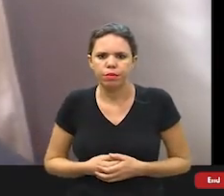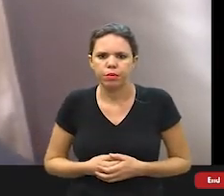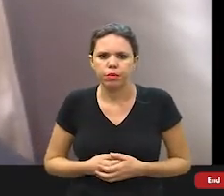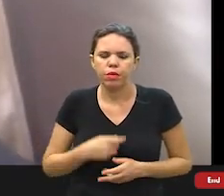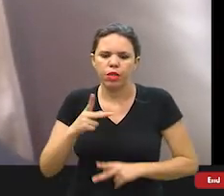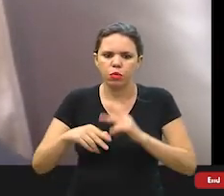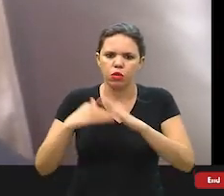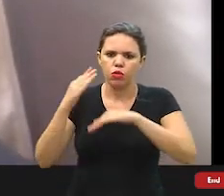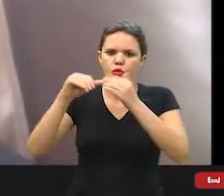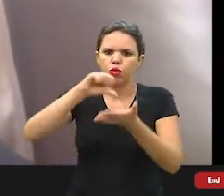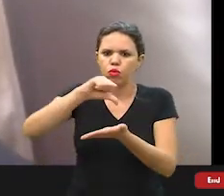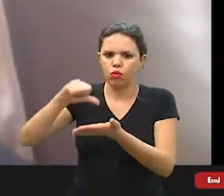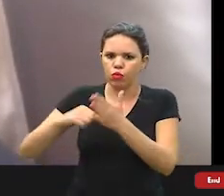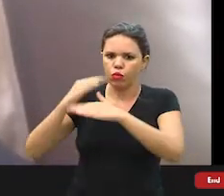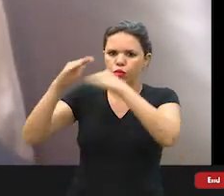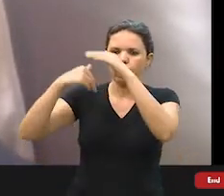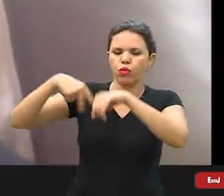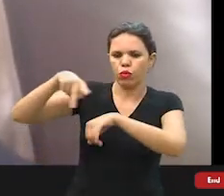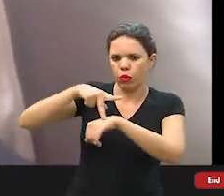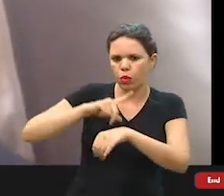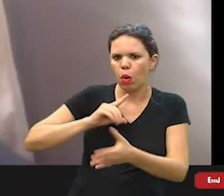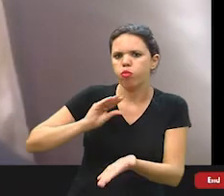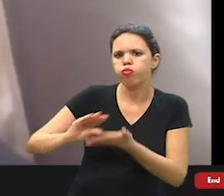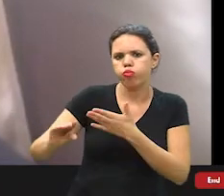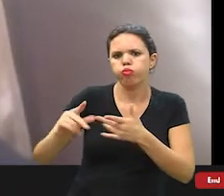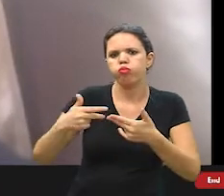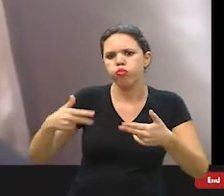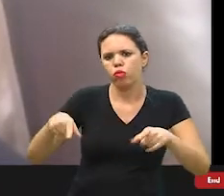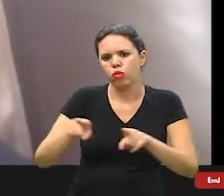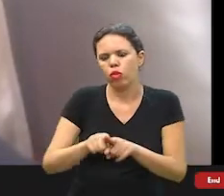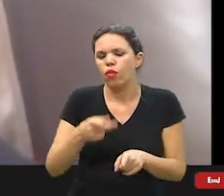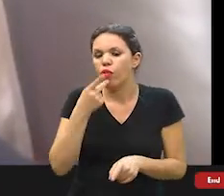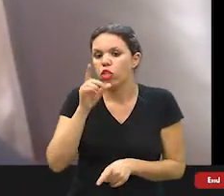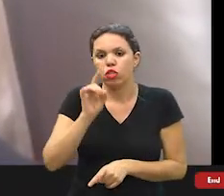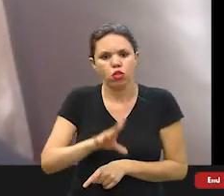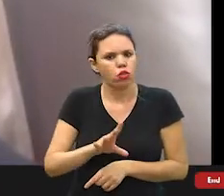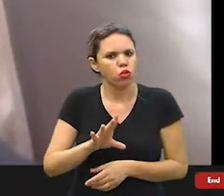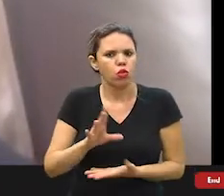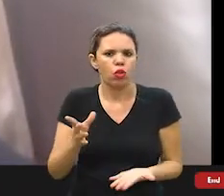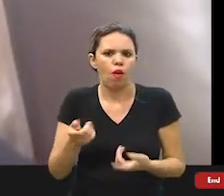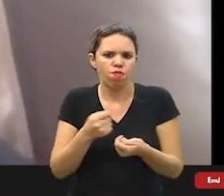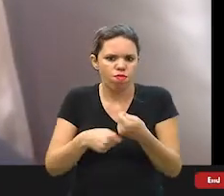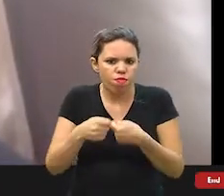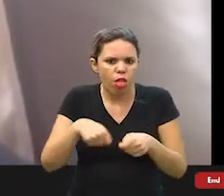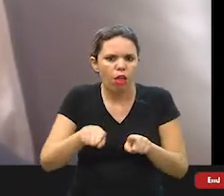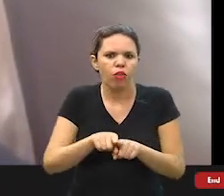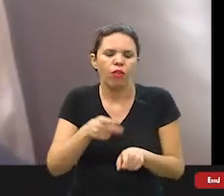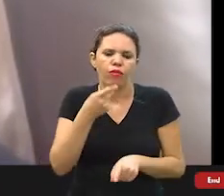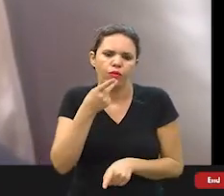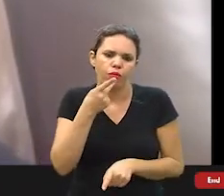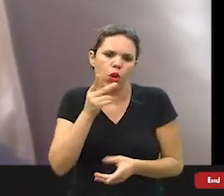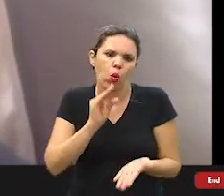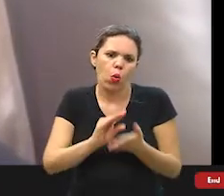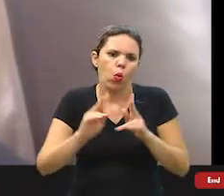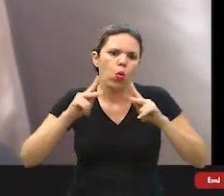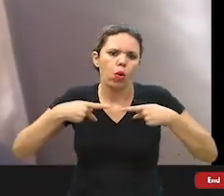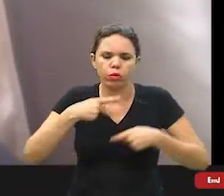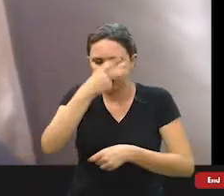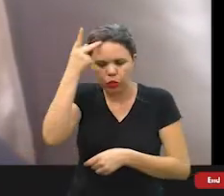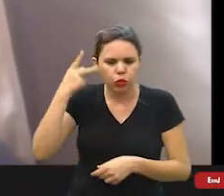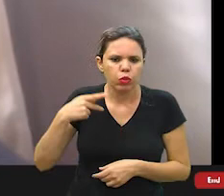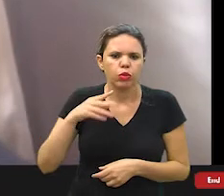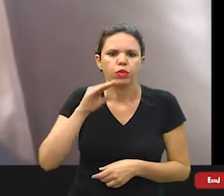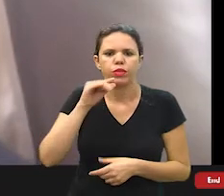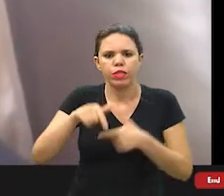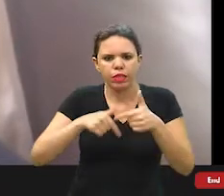de desenvolvimento do país, que tem recursos, e não estou falando só de recurso econômico, estou falando de capital humano, né?